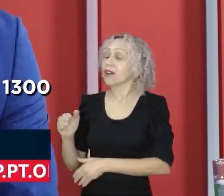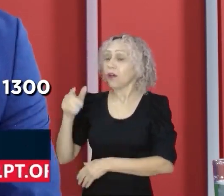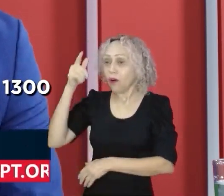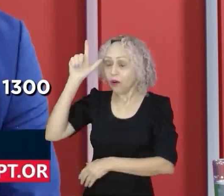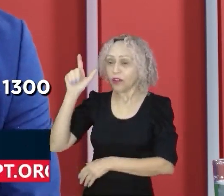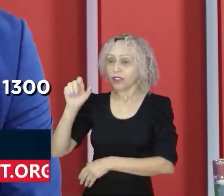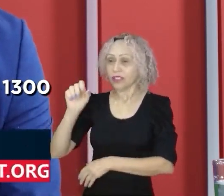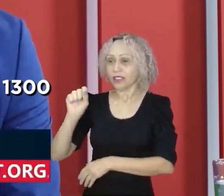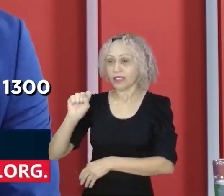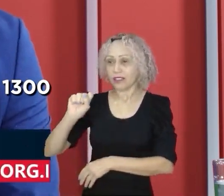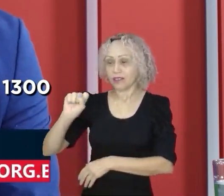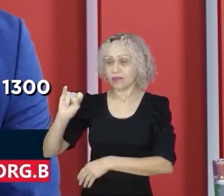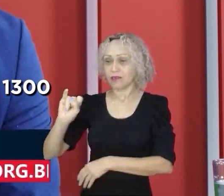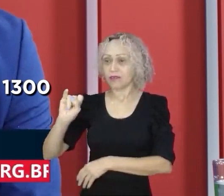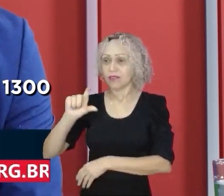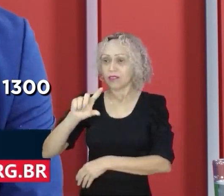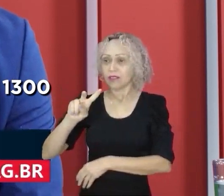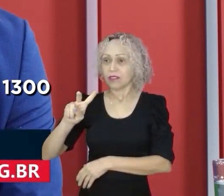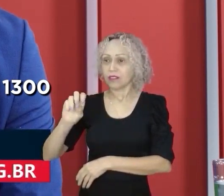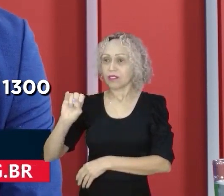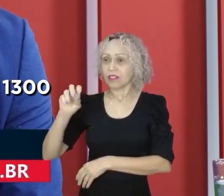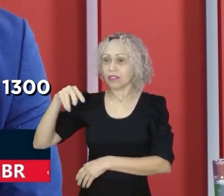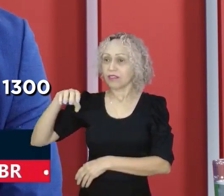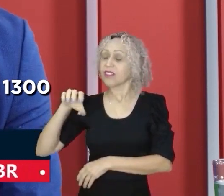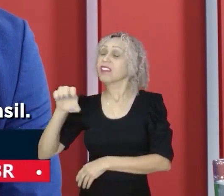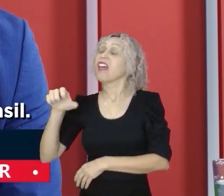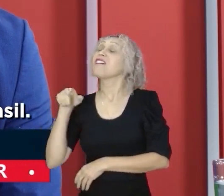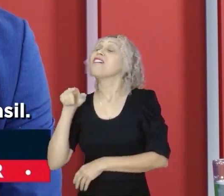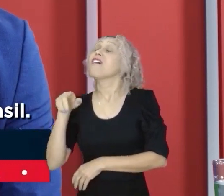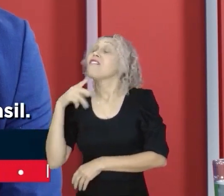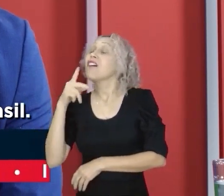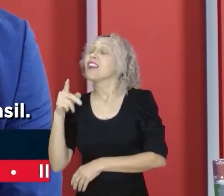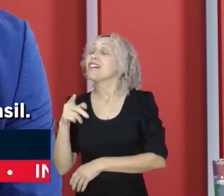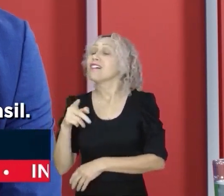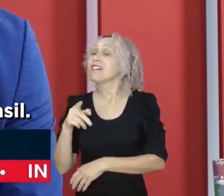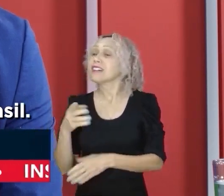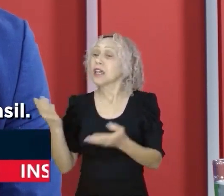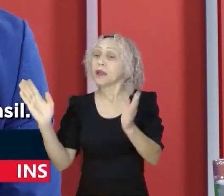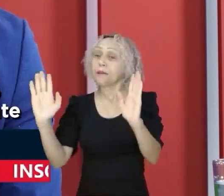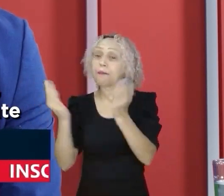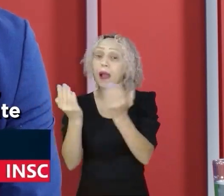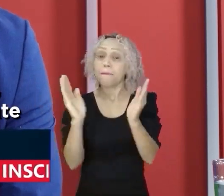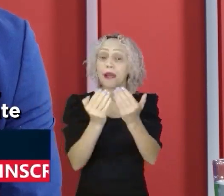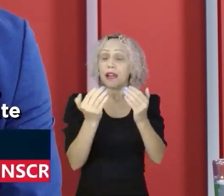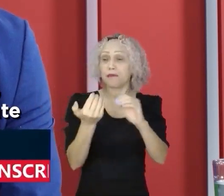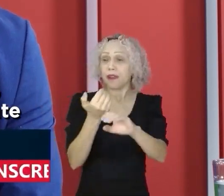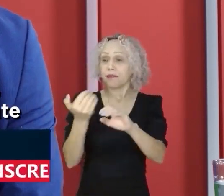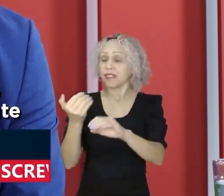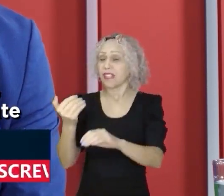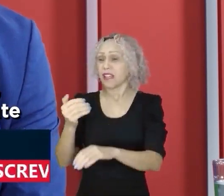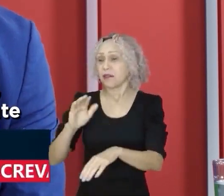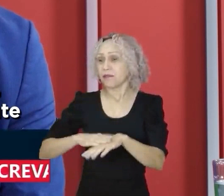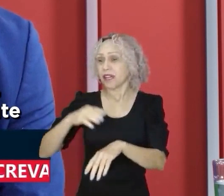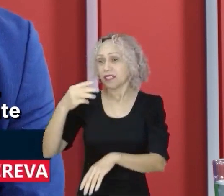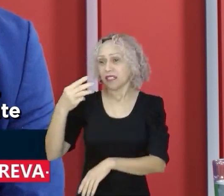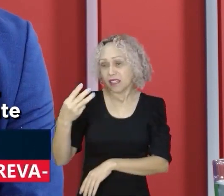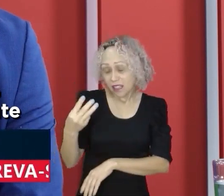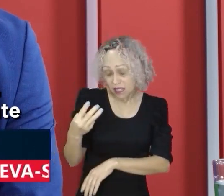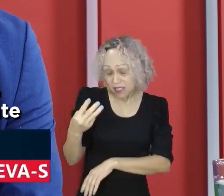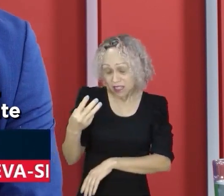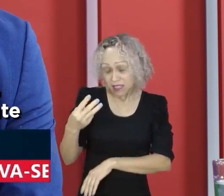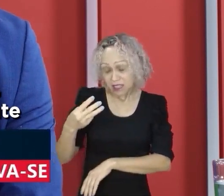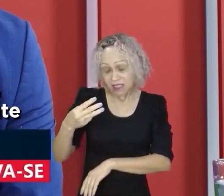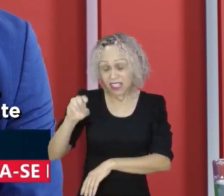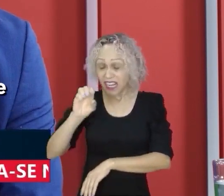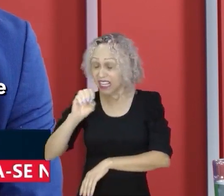Bolsonaro, informou que houve mais de 1.300 fechamentos de estradas federais no Brasil ali nas primeiras horas. Ele